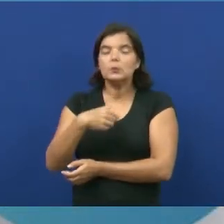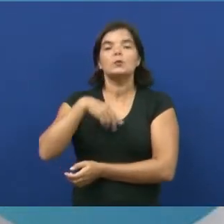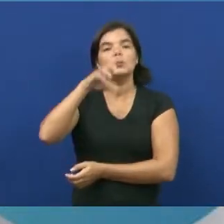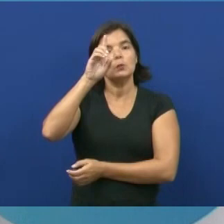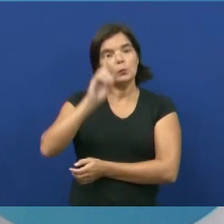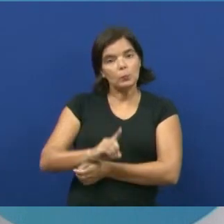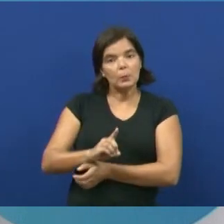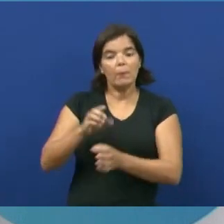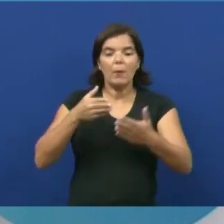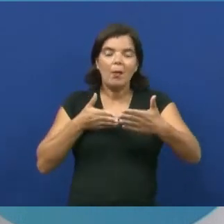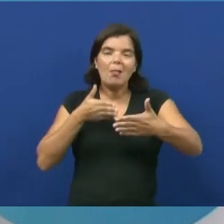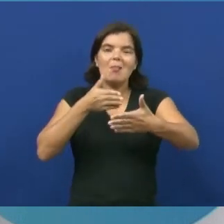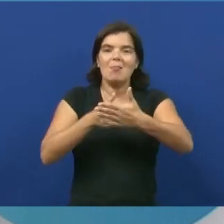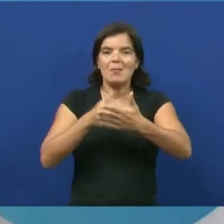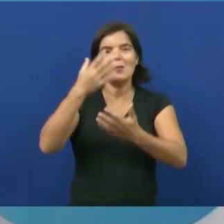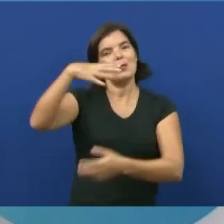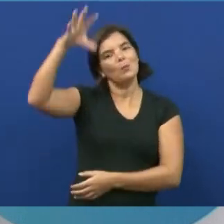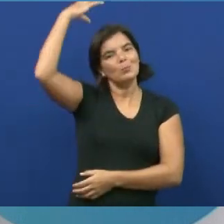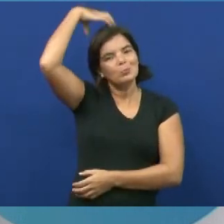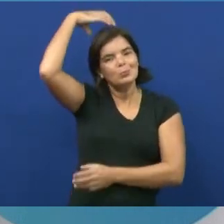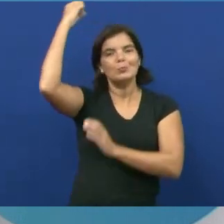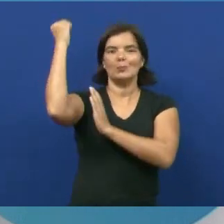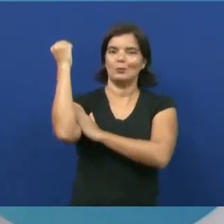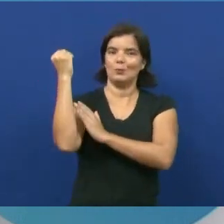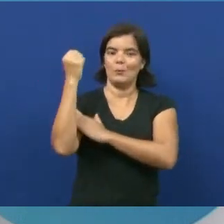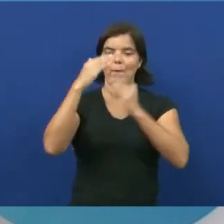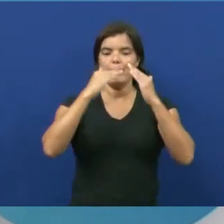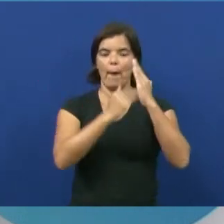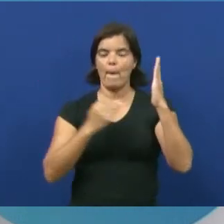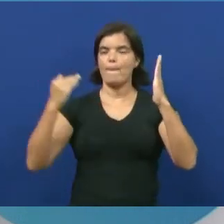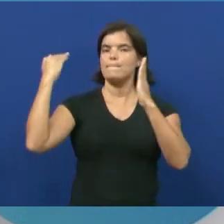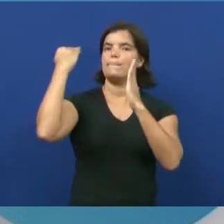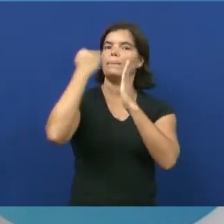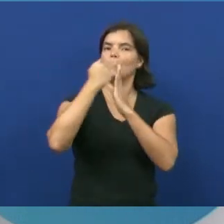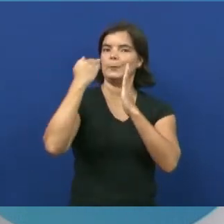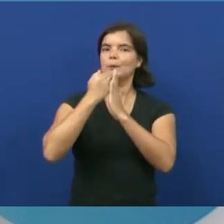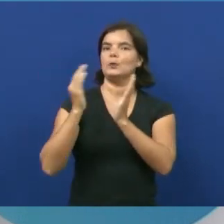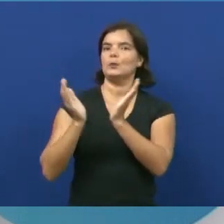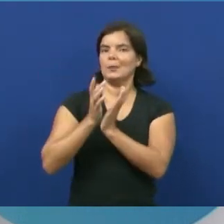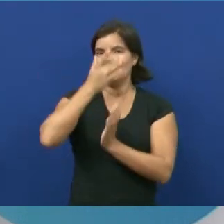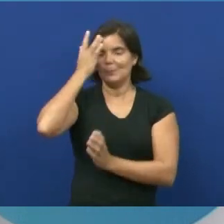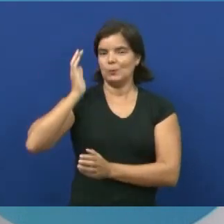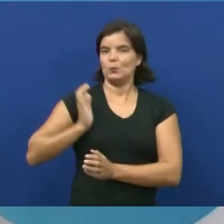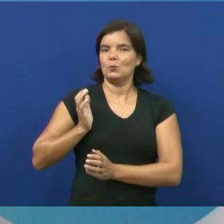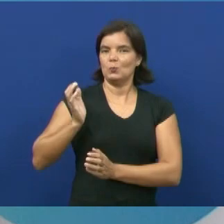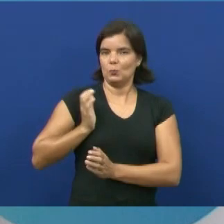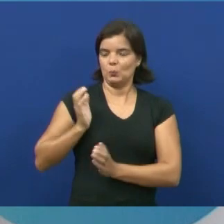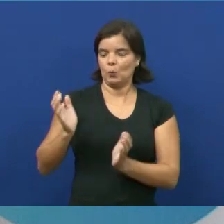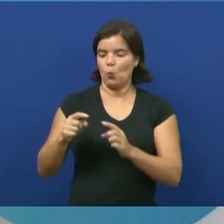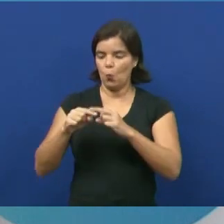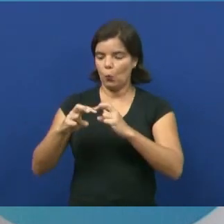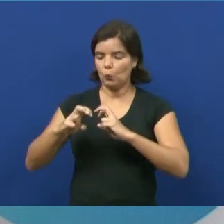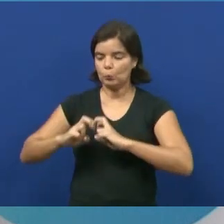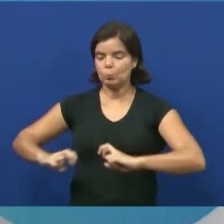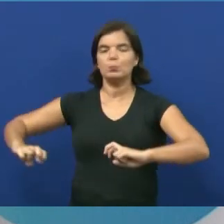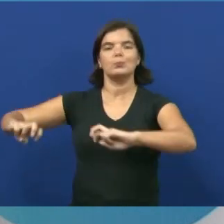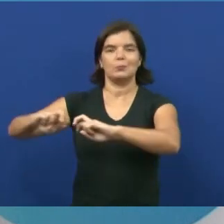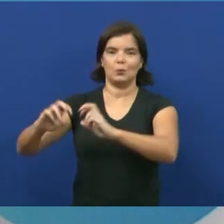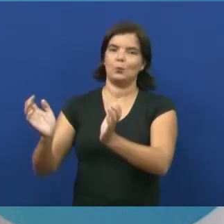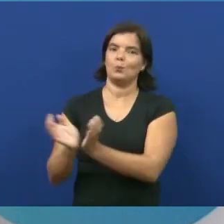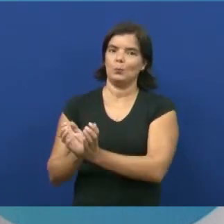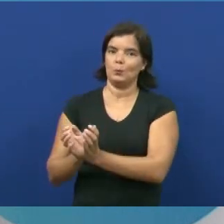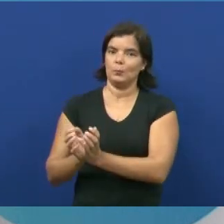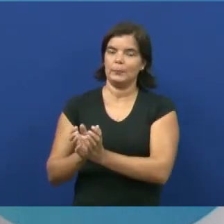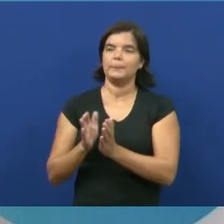Direitos vai limitar os poderes do rei e vai aumentar o poder dos burgueses que compõem esse parlamento inglês.